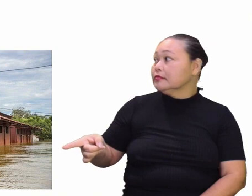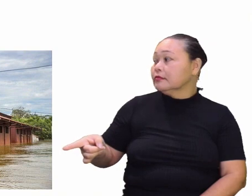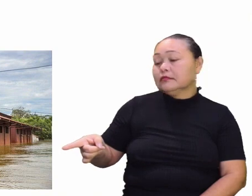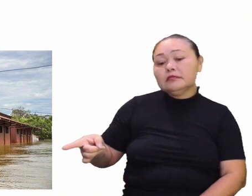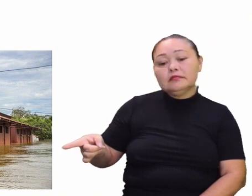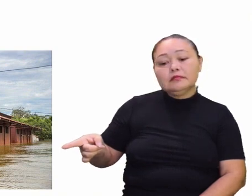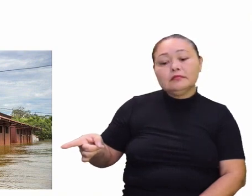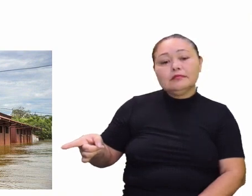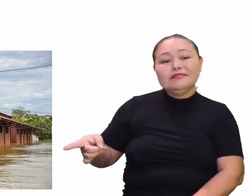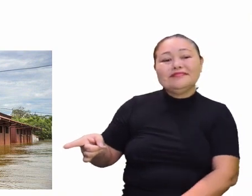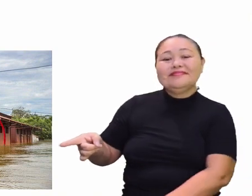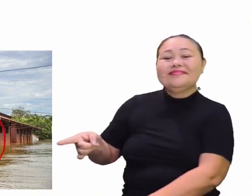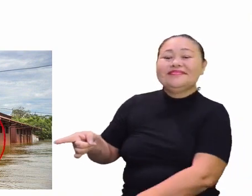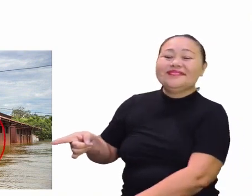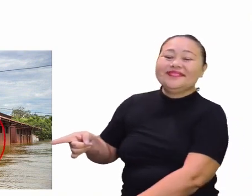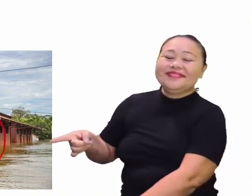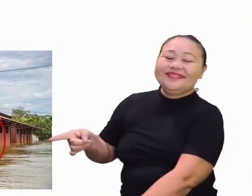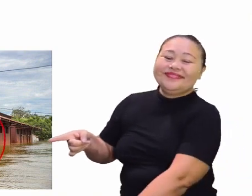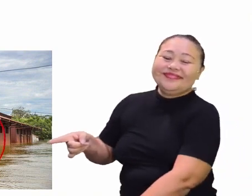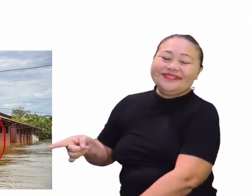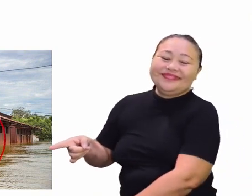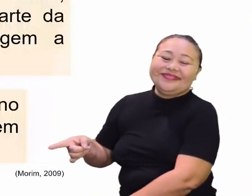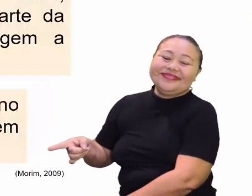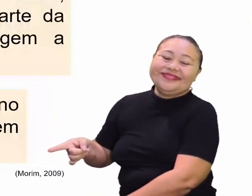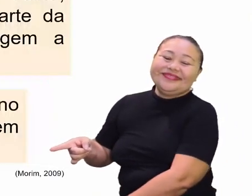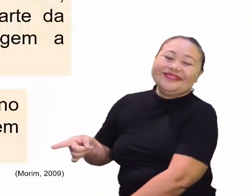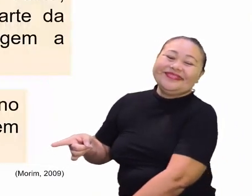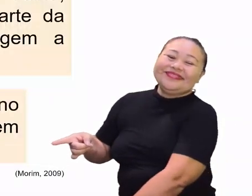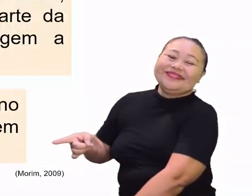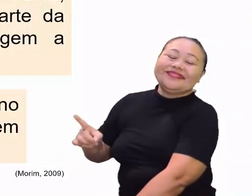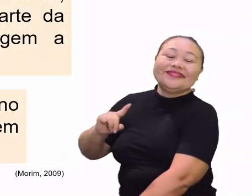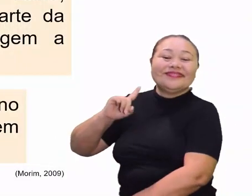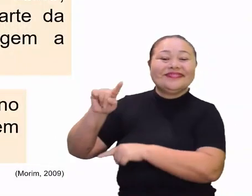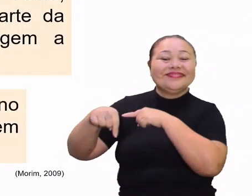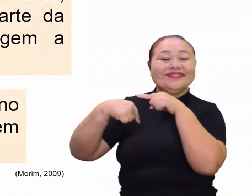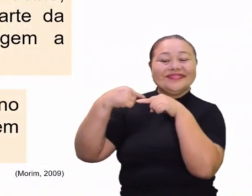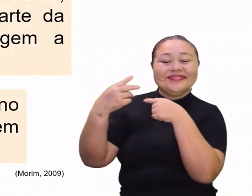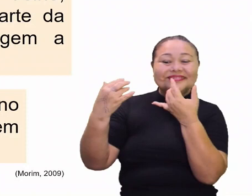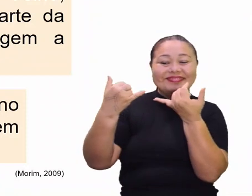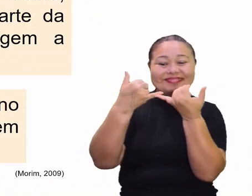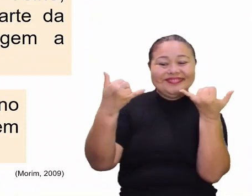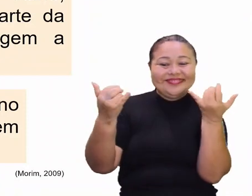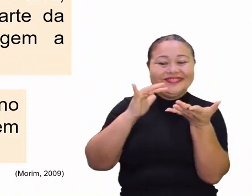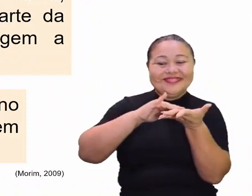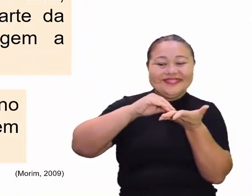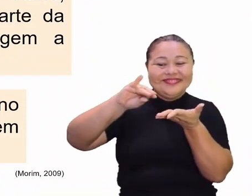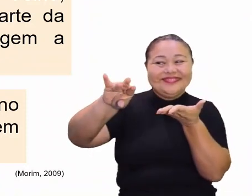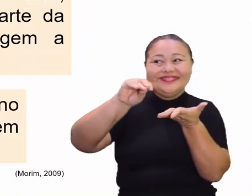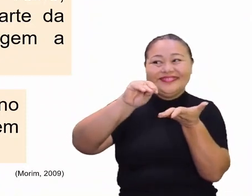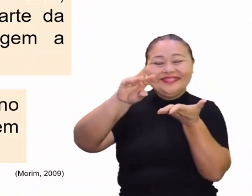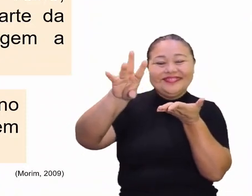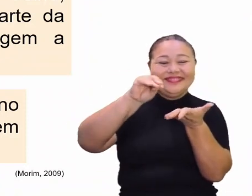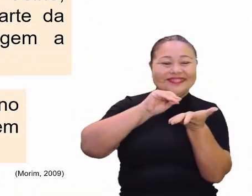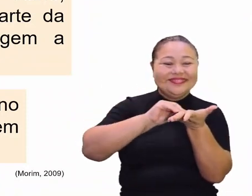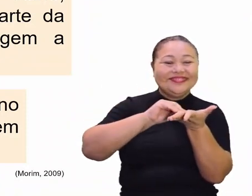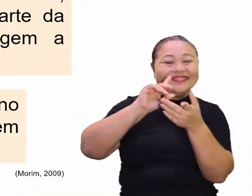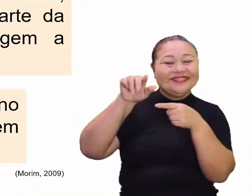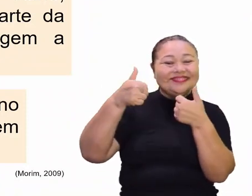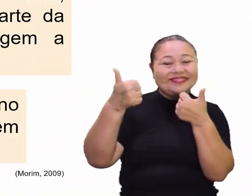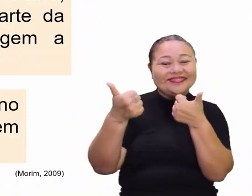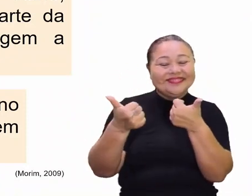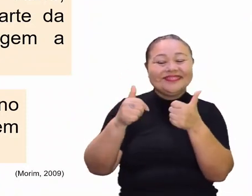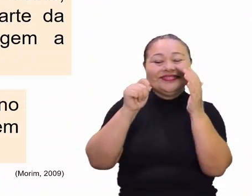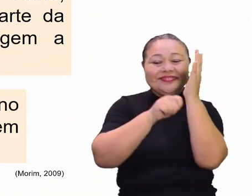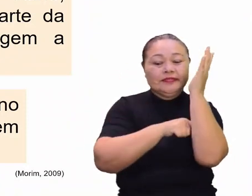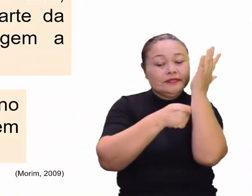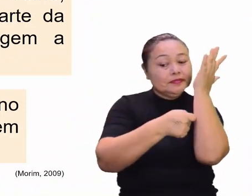neste equipamento. Beleza? Beleza. E aí depois nós tivemos aí o ciclo do telégrafo, que com a queda